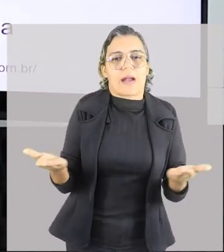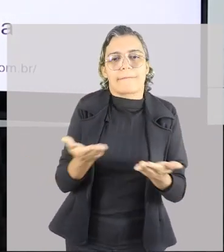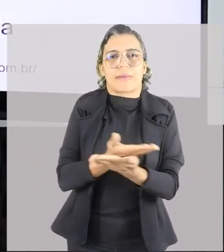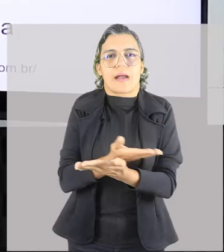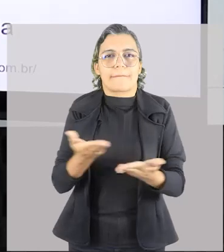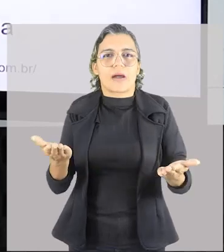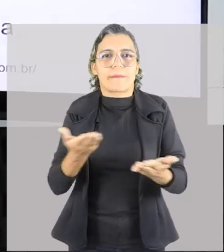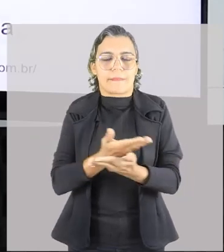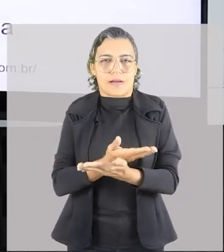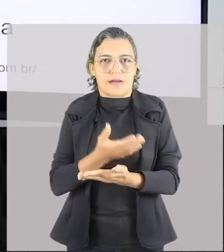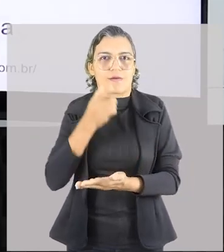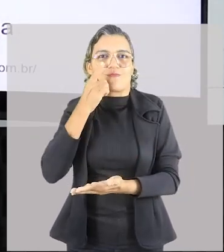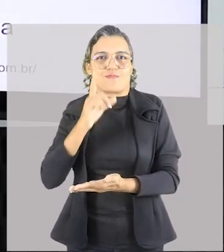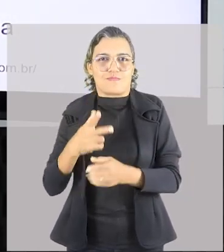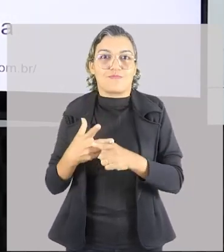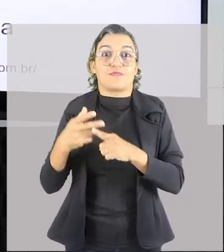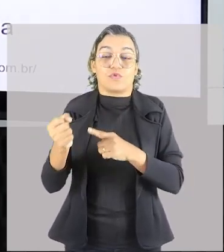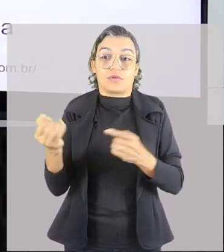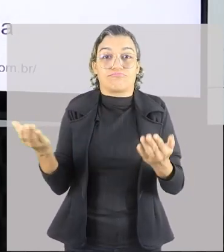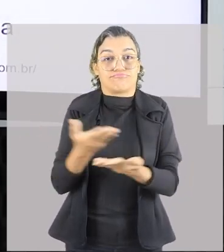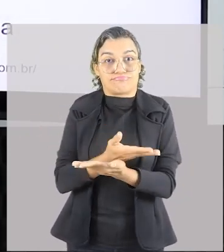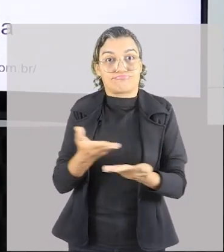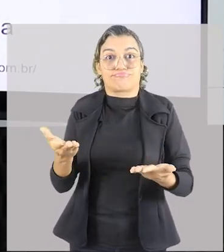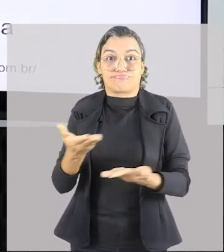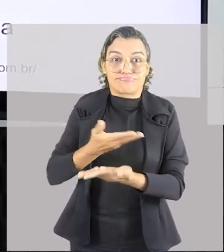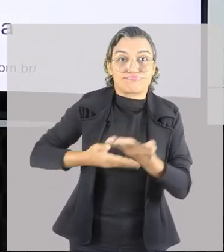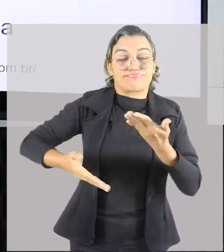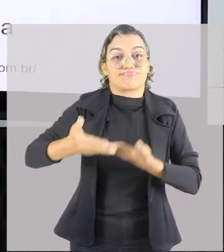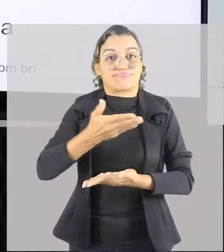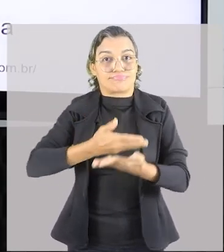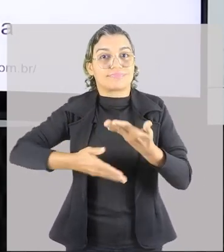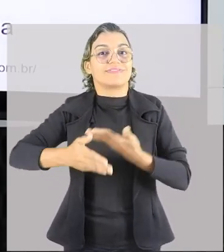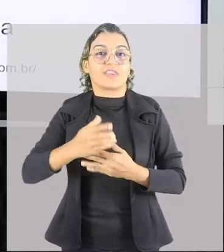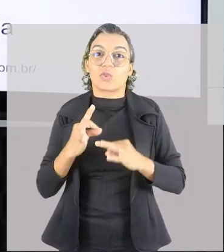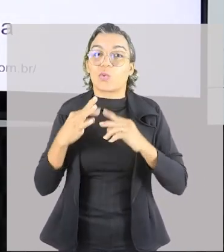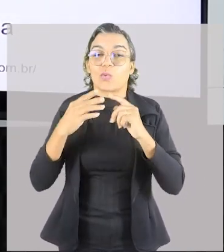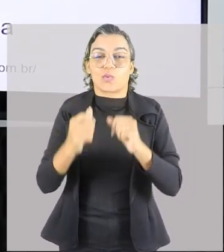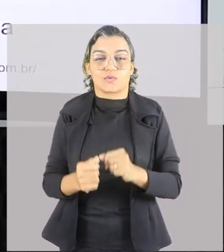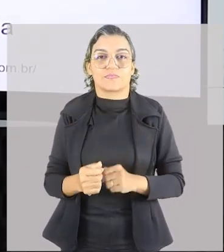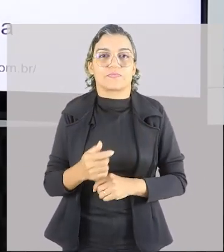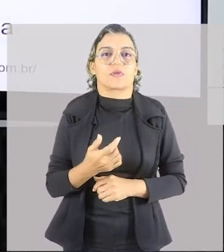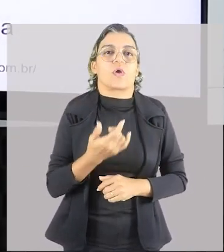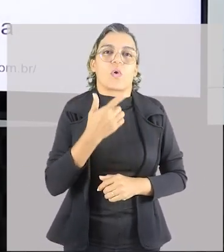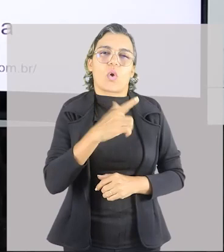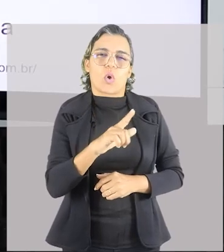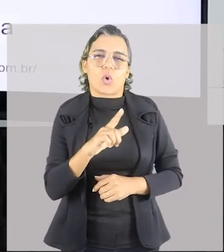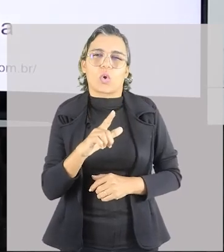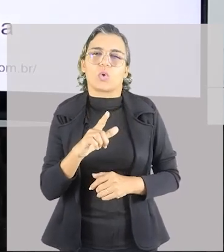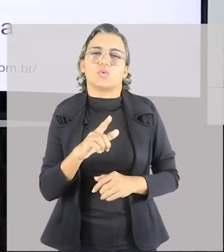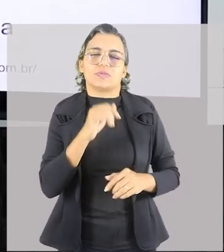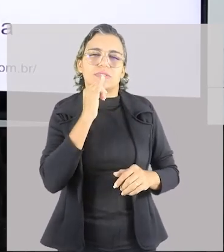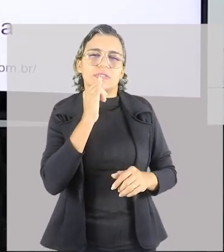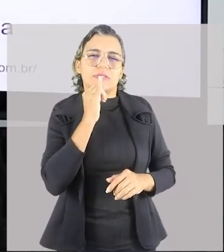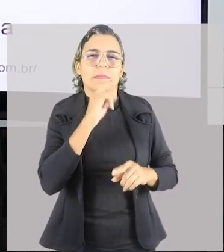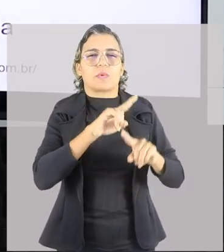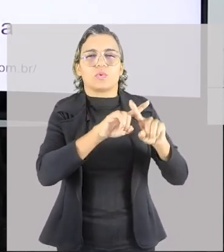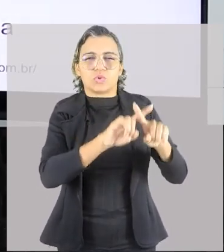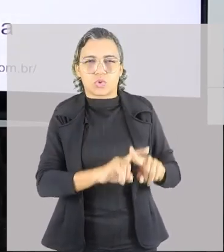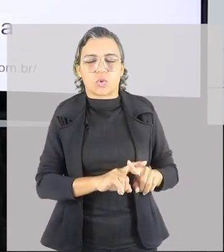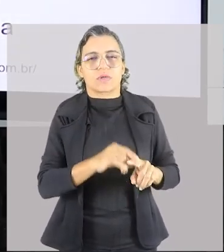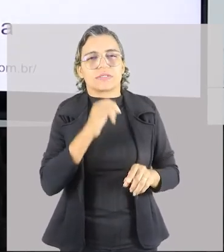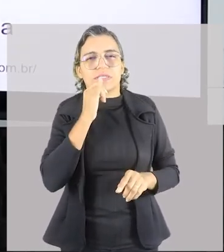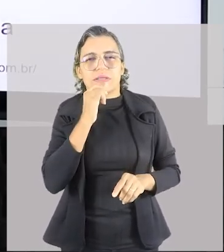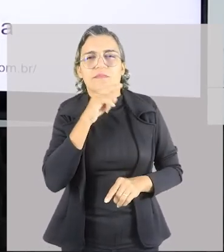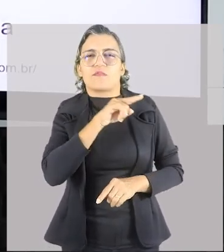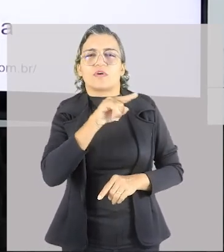não. Todos irão compartilhar a vitória. Um outro jogo, como exemplo, para vocês entenderem. Imagine aí uma